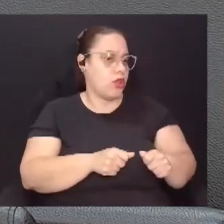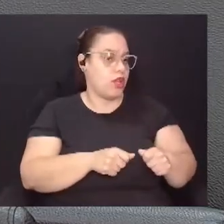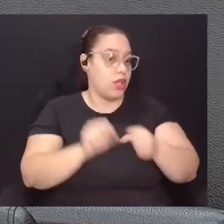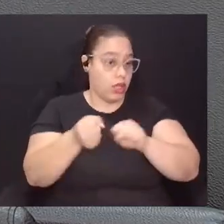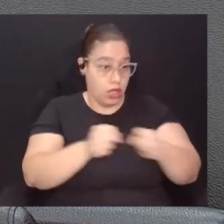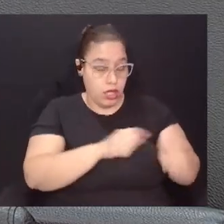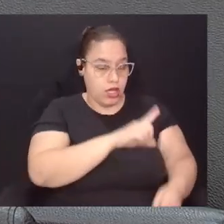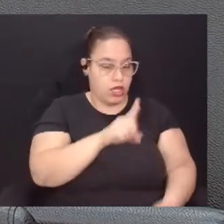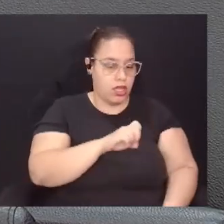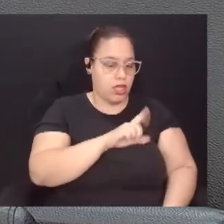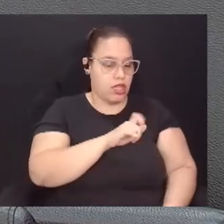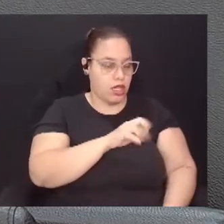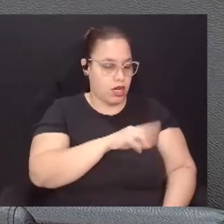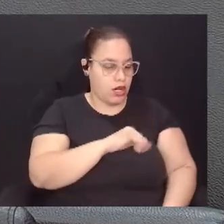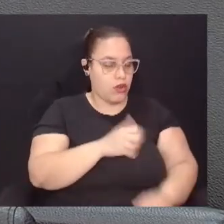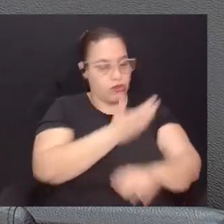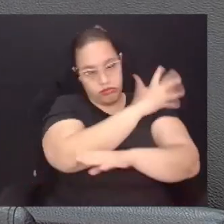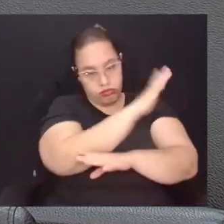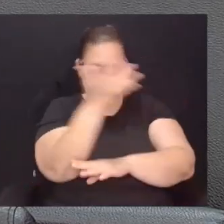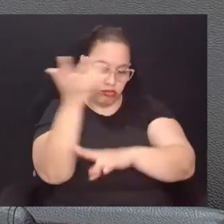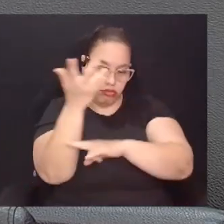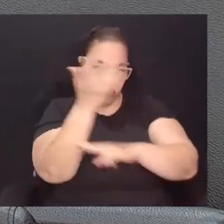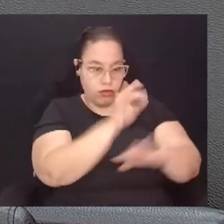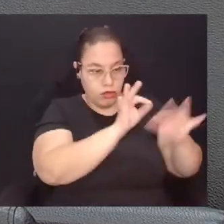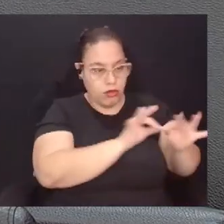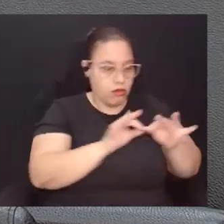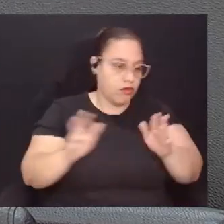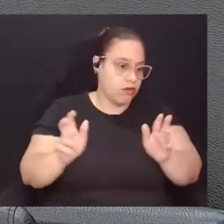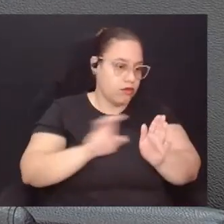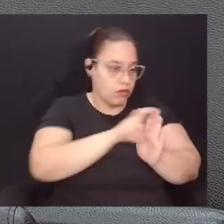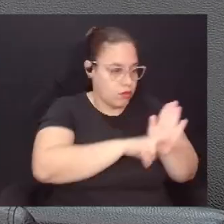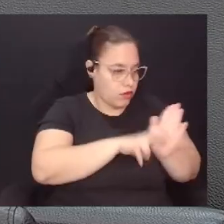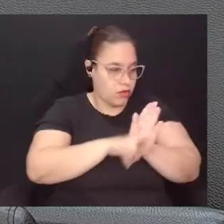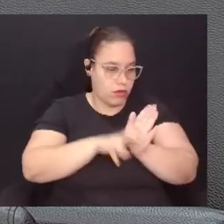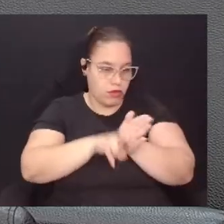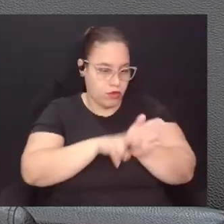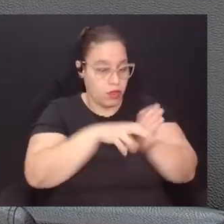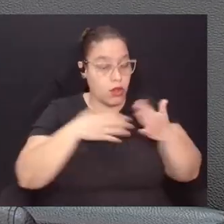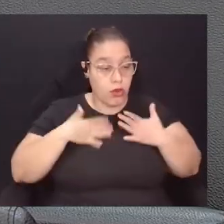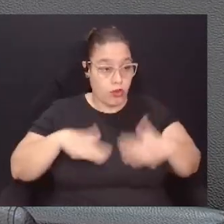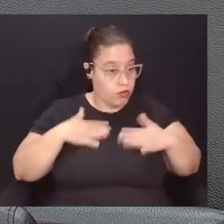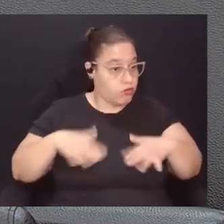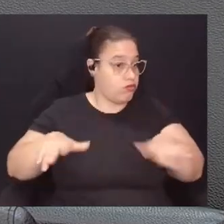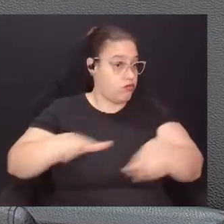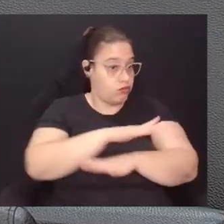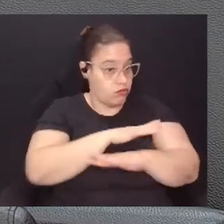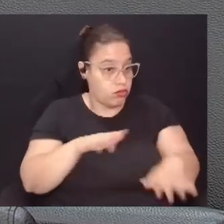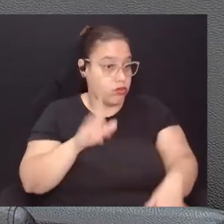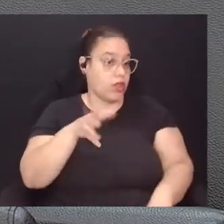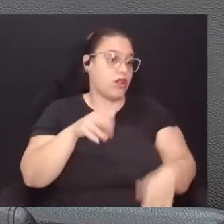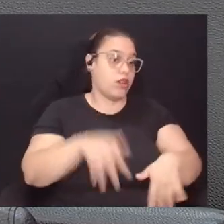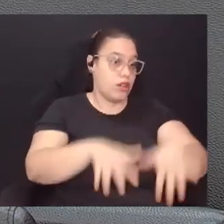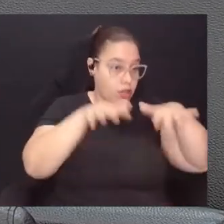da zeladoria, que a gente chama, né, com o mato cortado, né, para que eles consigam circular com as cadeiras, né, tenha maior tranquilidade. Muitas